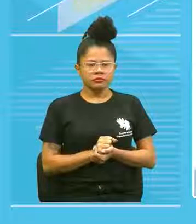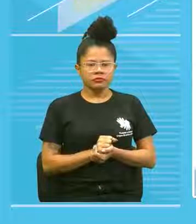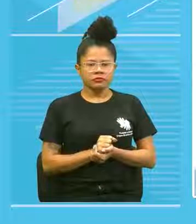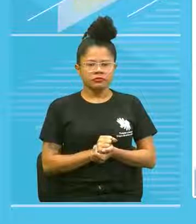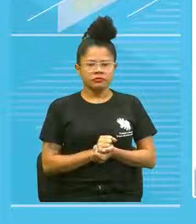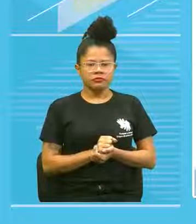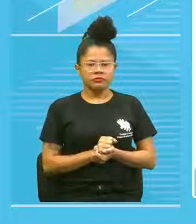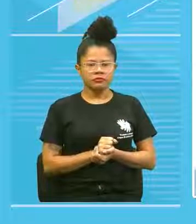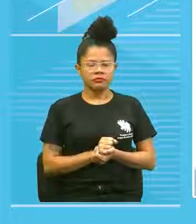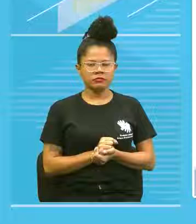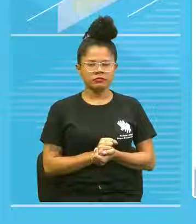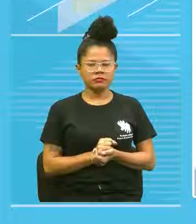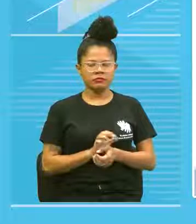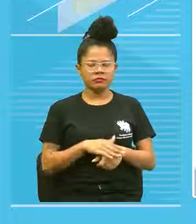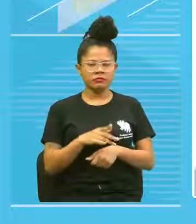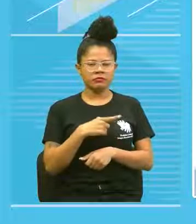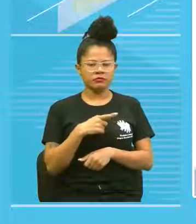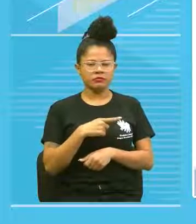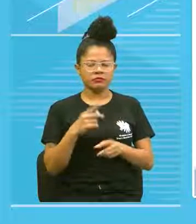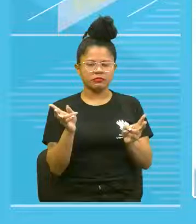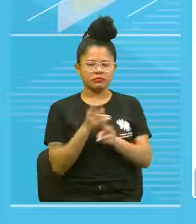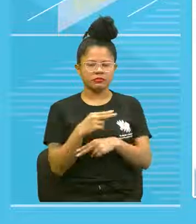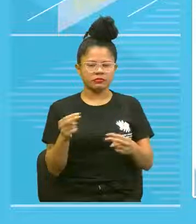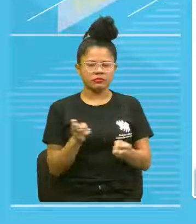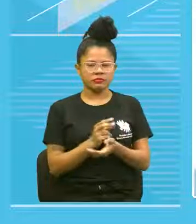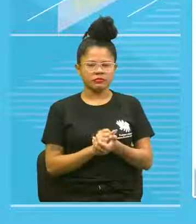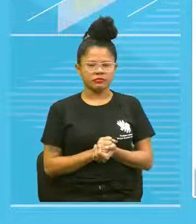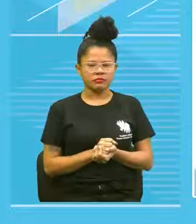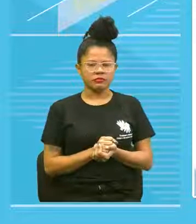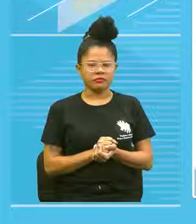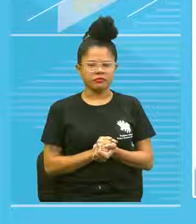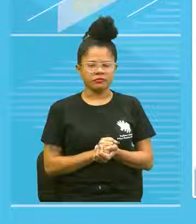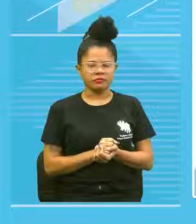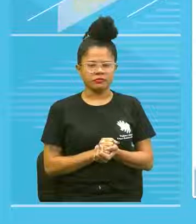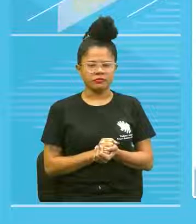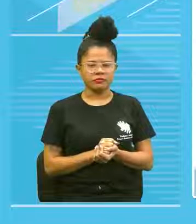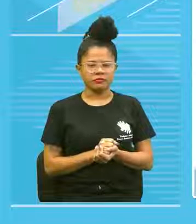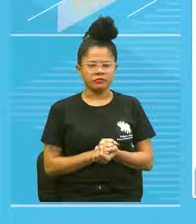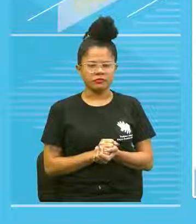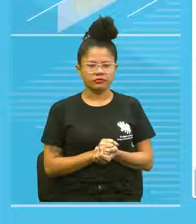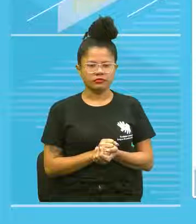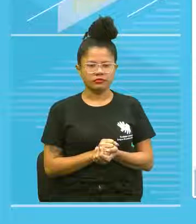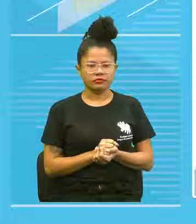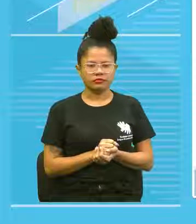O que mais vai ocorrer vento Olha a bondade